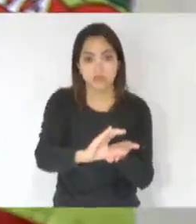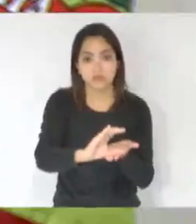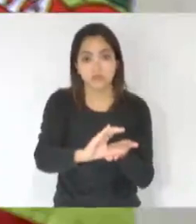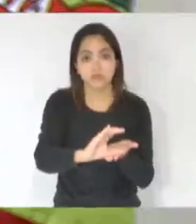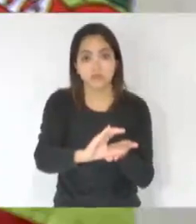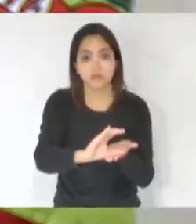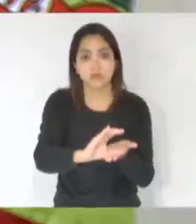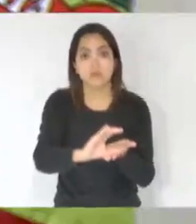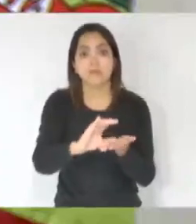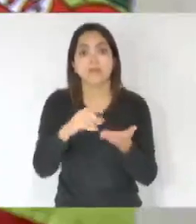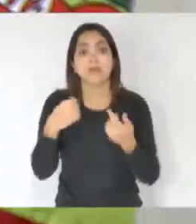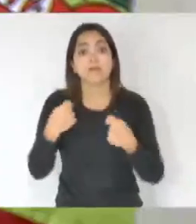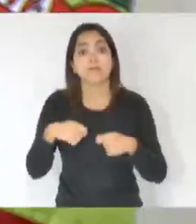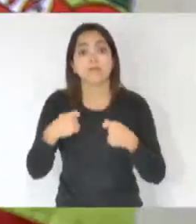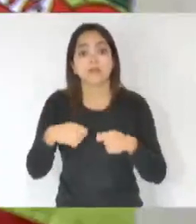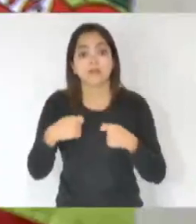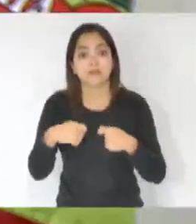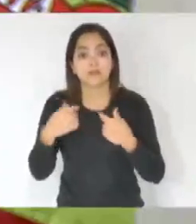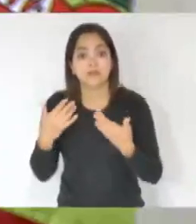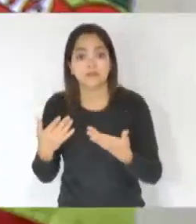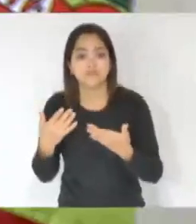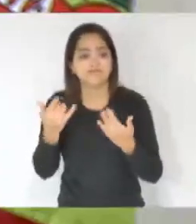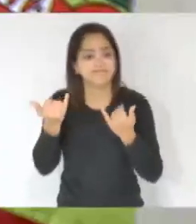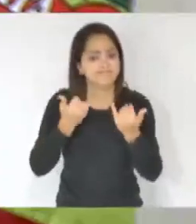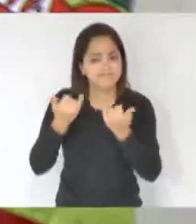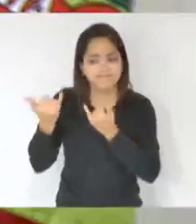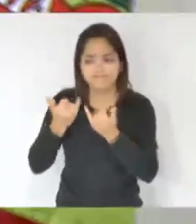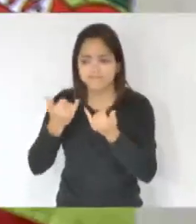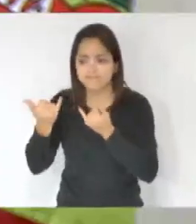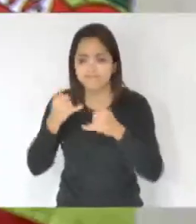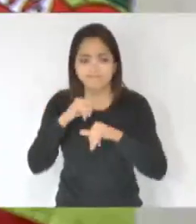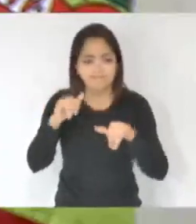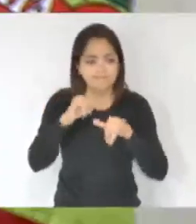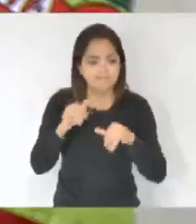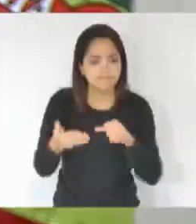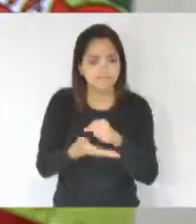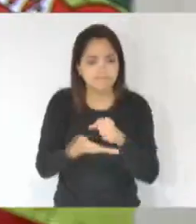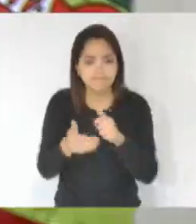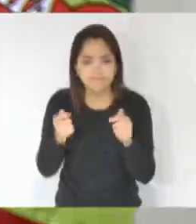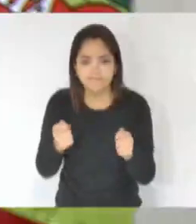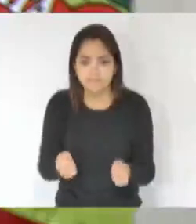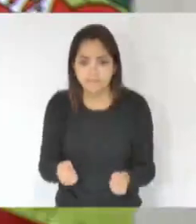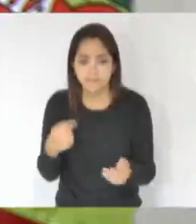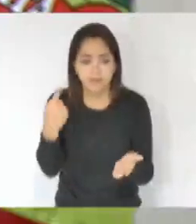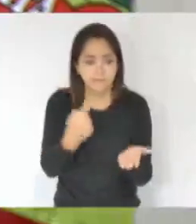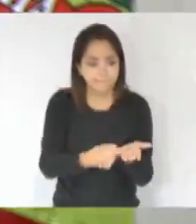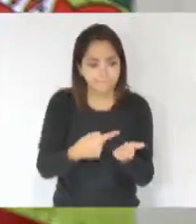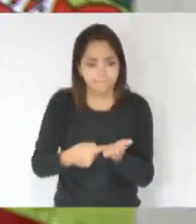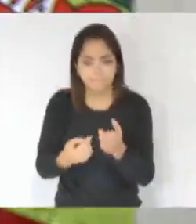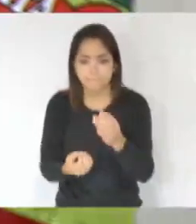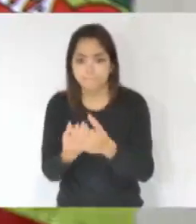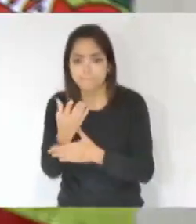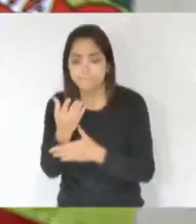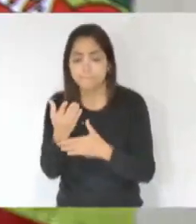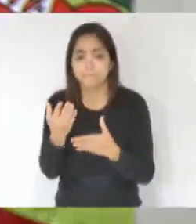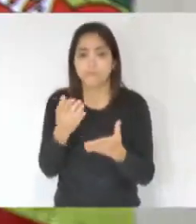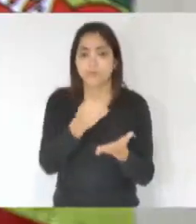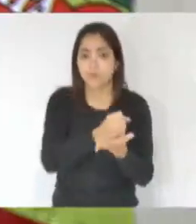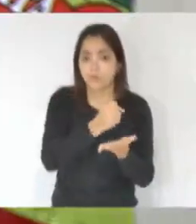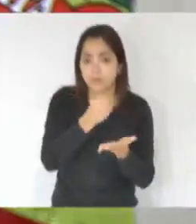para o outro dependem de informação sistêmica, dependem de pactuação, de produção, de